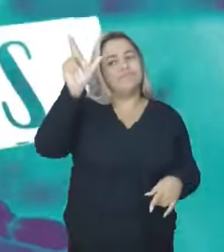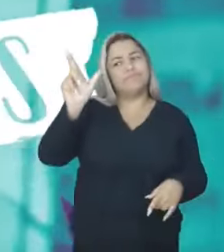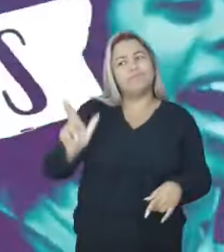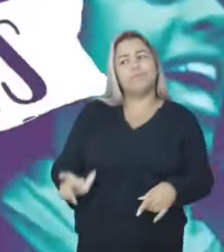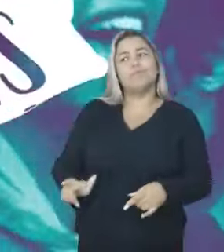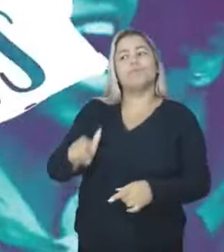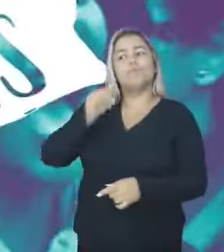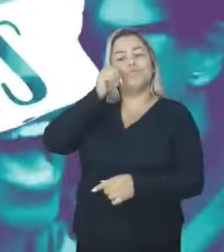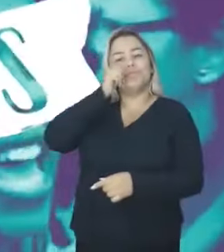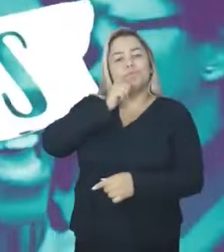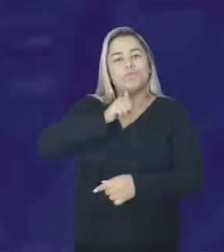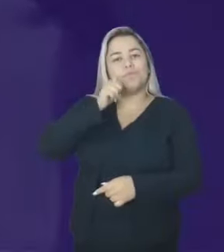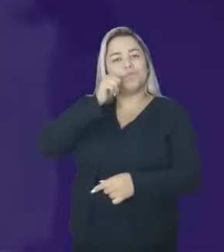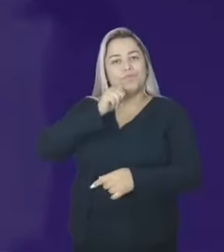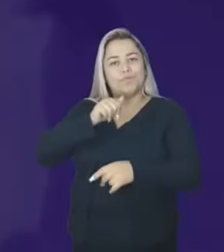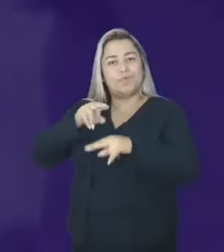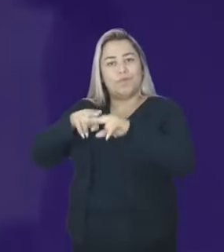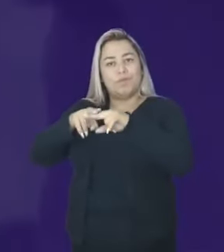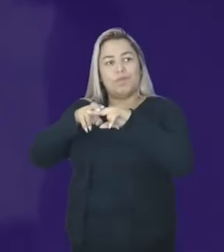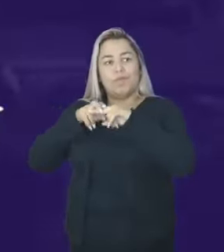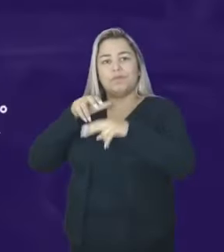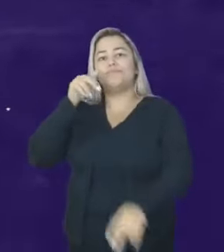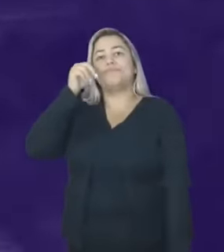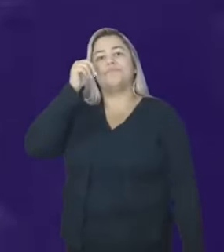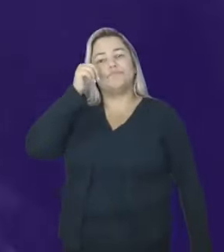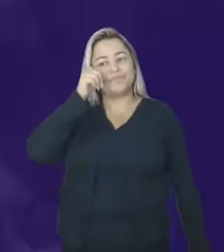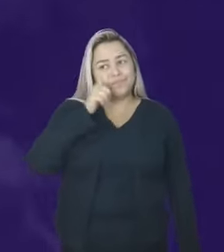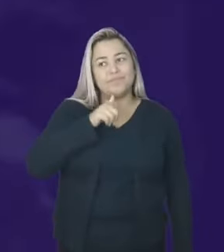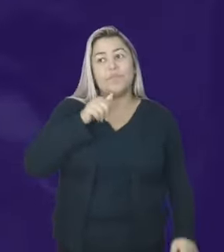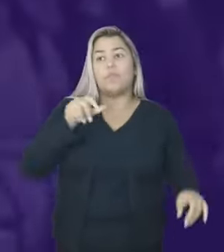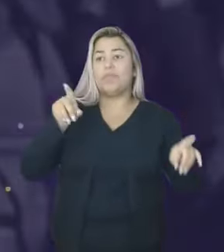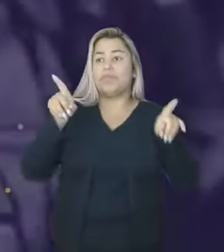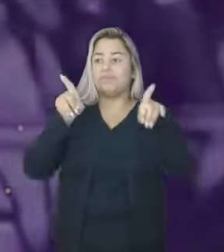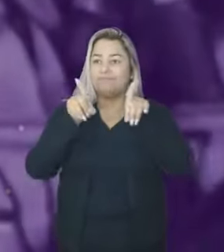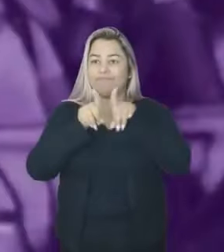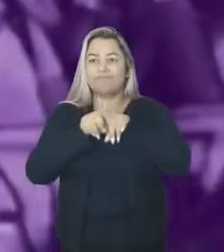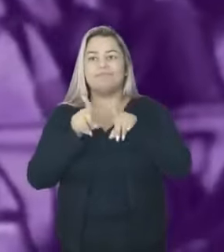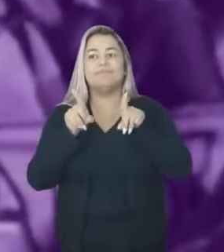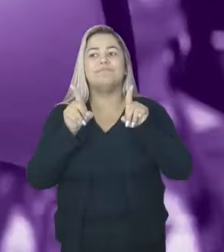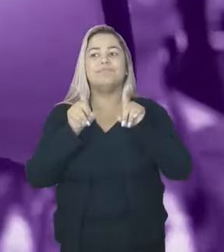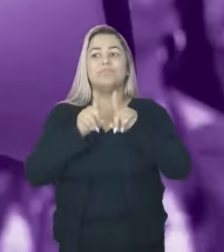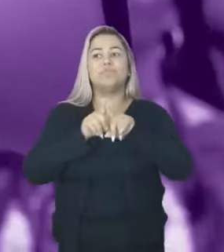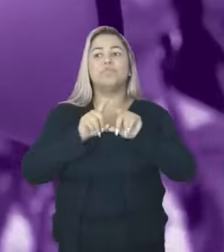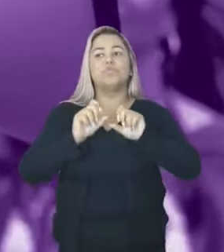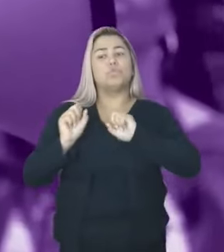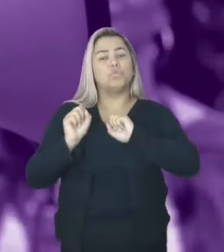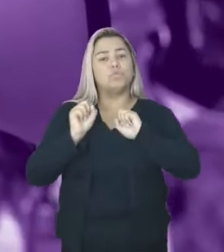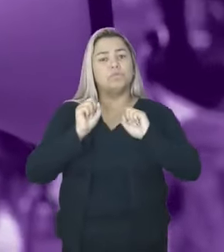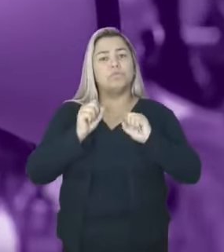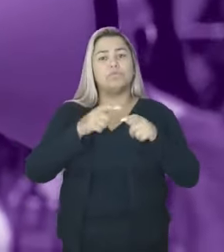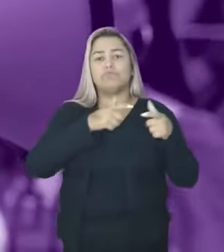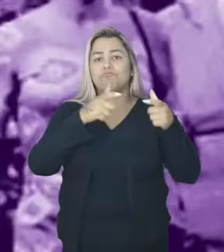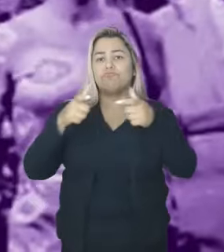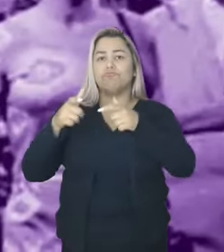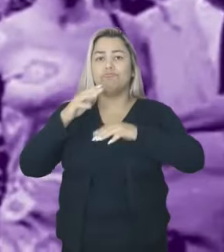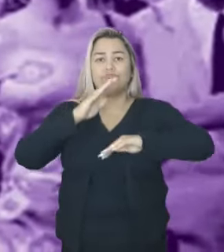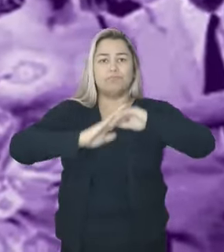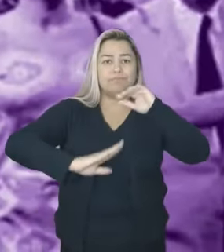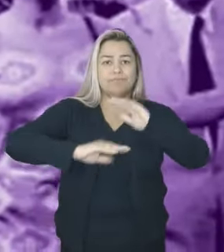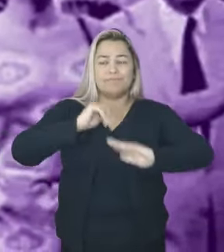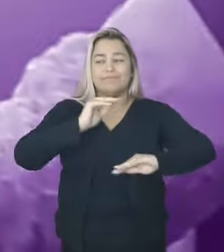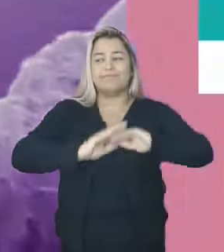Eu sou uma delas, são elas por elas, ocupando os espaços